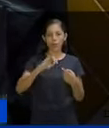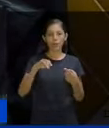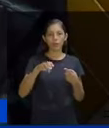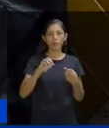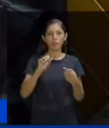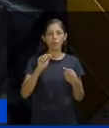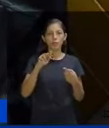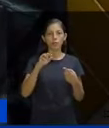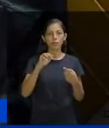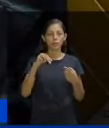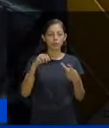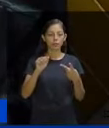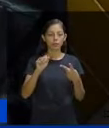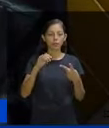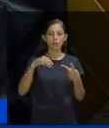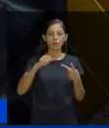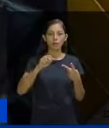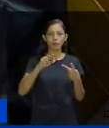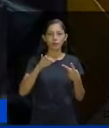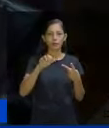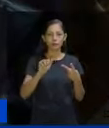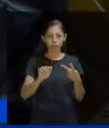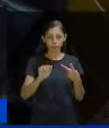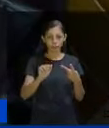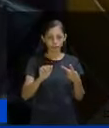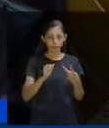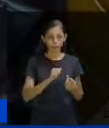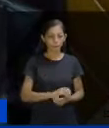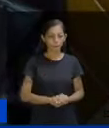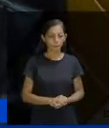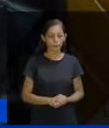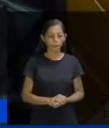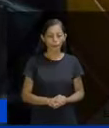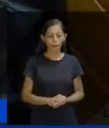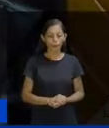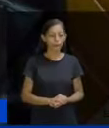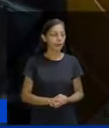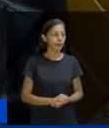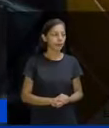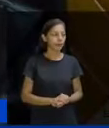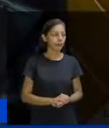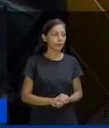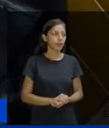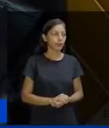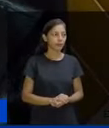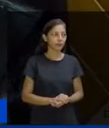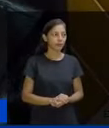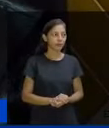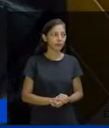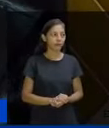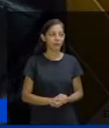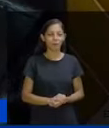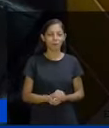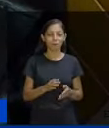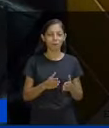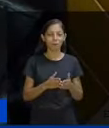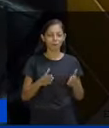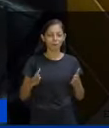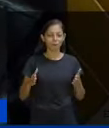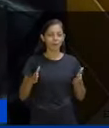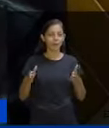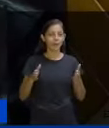e Maria Trindade da Silva Ramos, após o deferimento do DRAP e antes do prazo de 20 dias